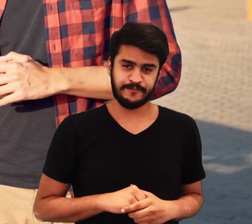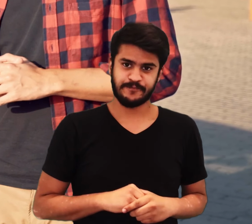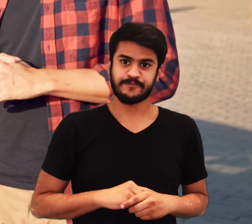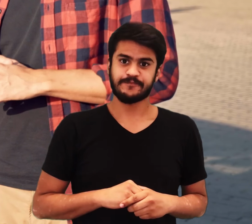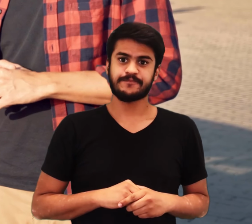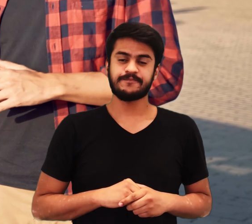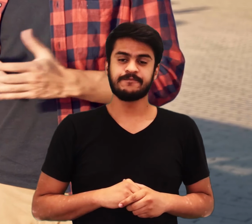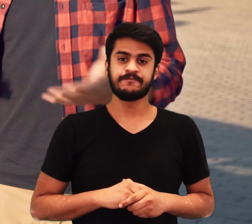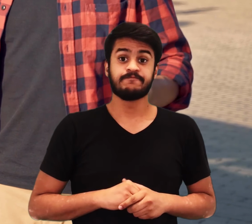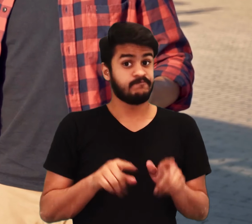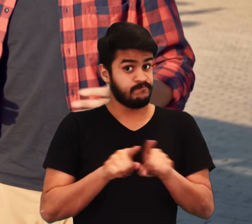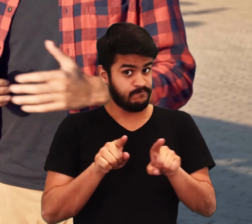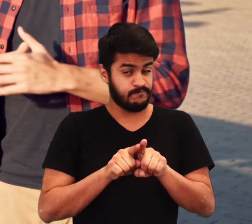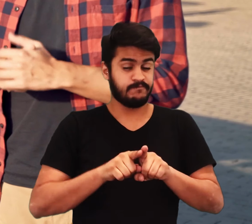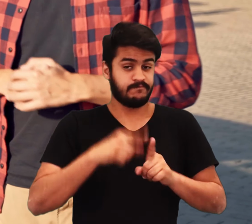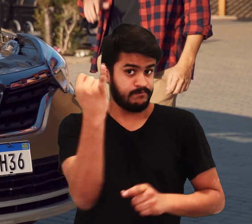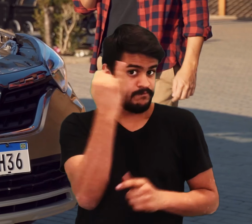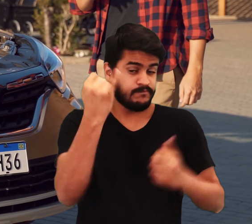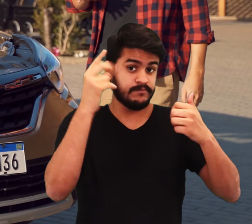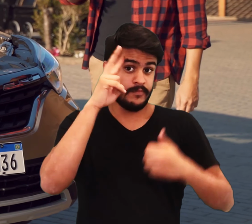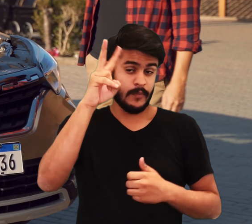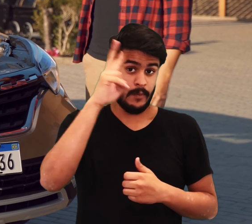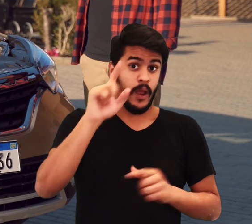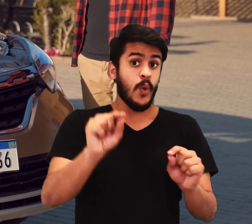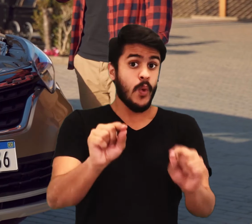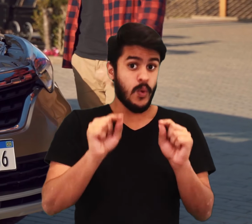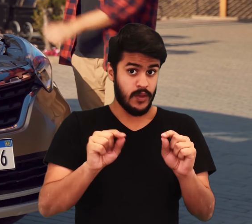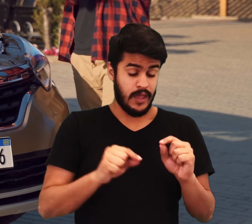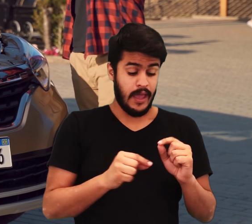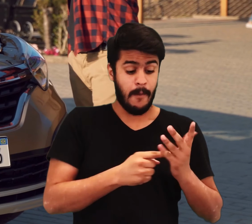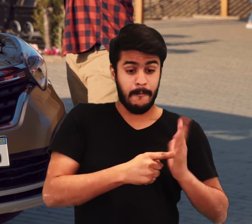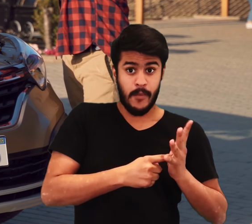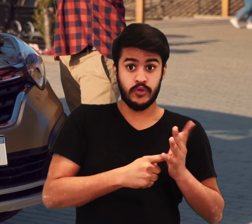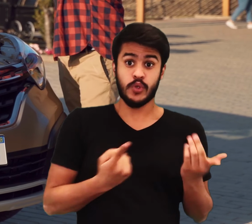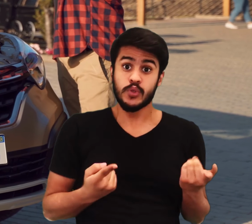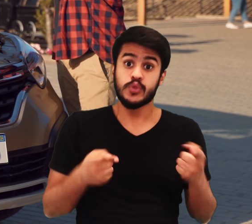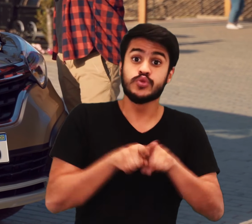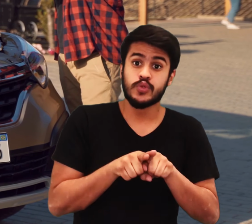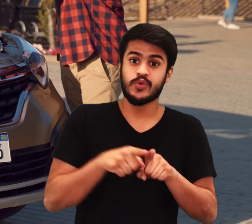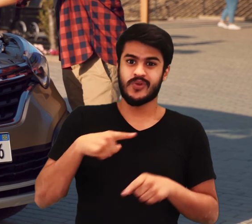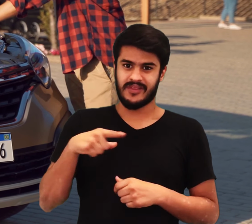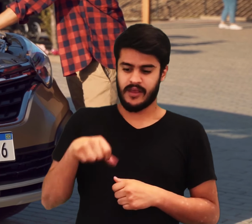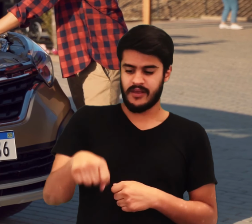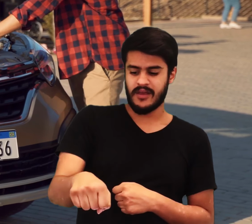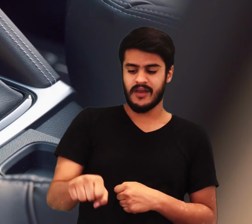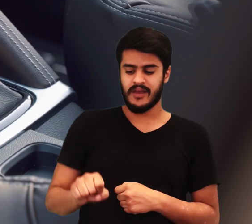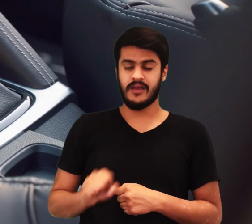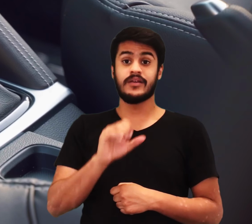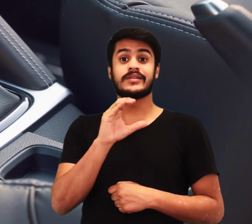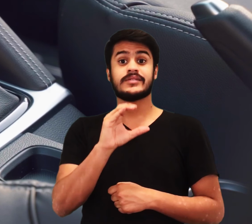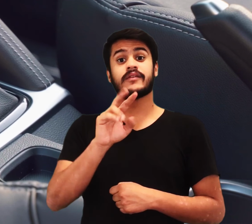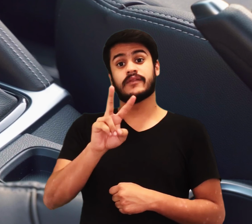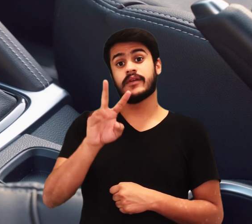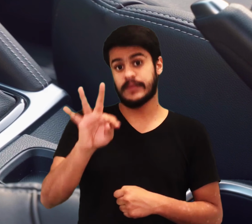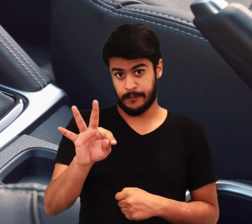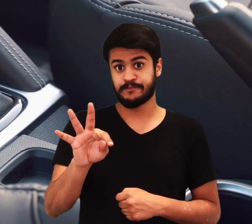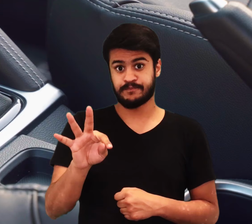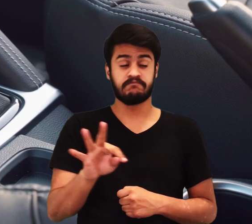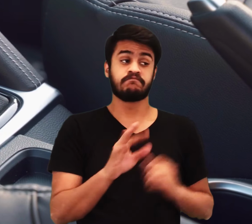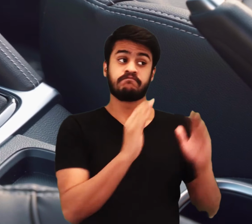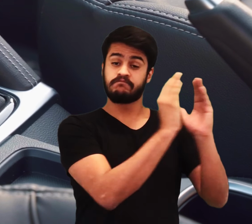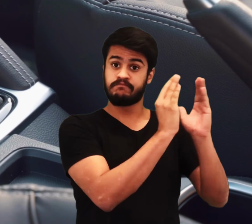bastante completo aí em termos de tecnologias. Vale lembrar, sempre esse motor está casado com a transmissão CVT aqui no